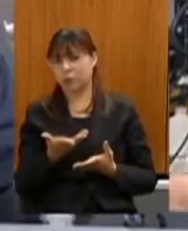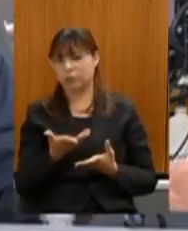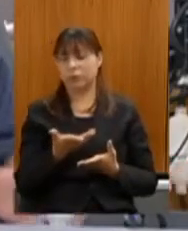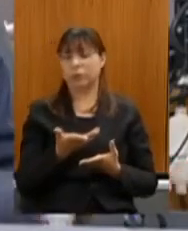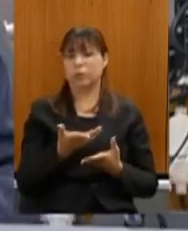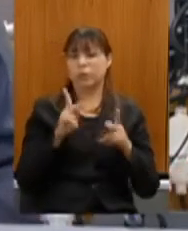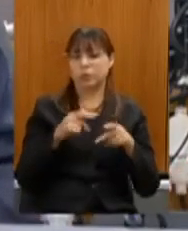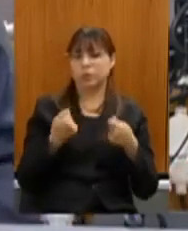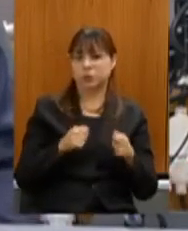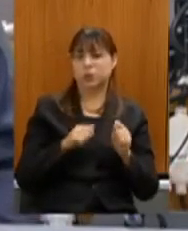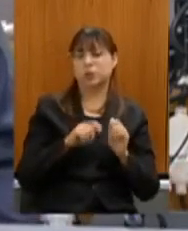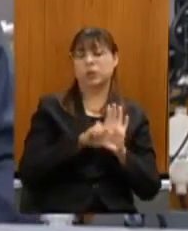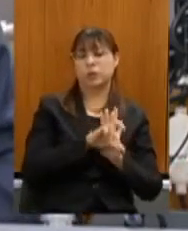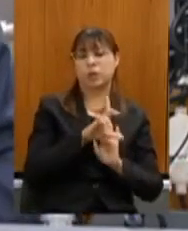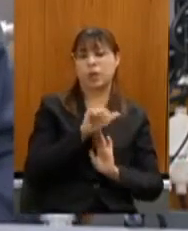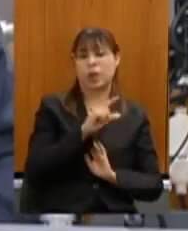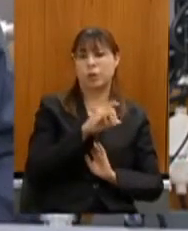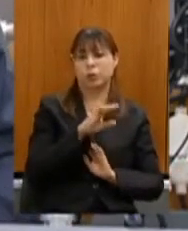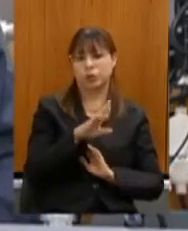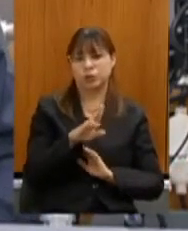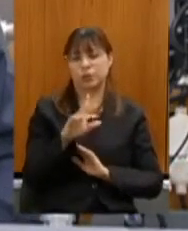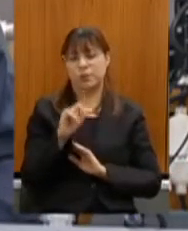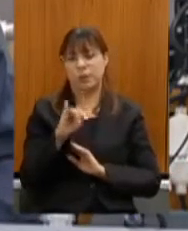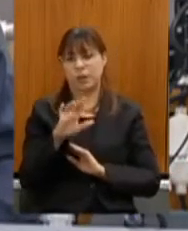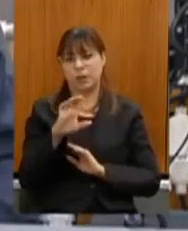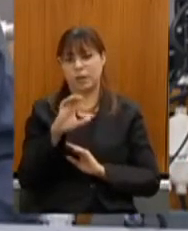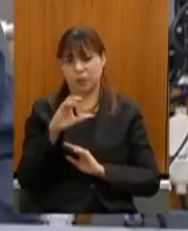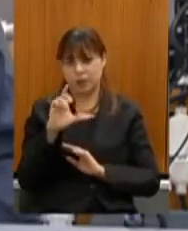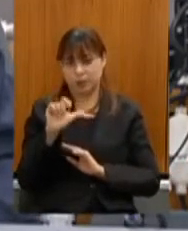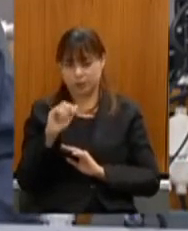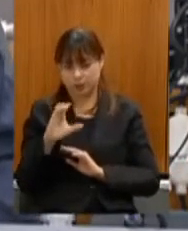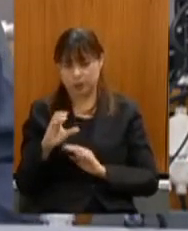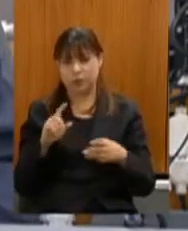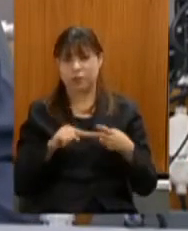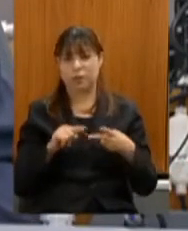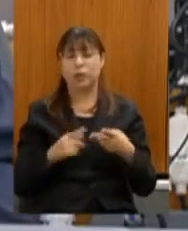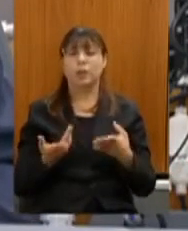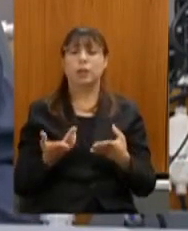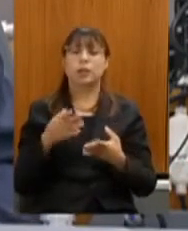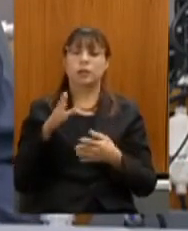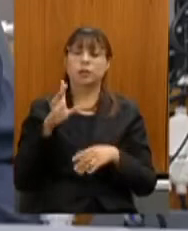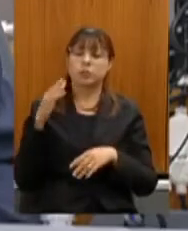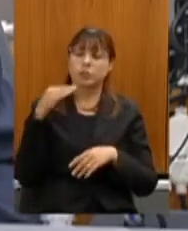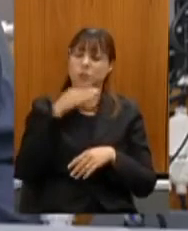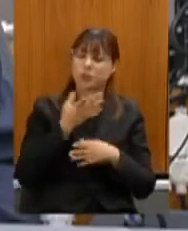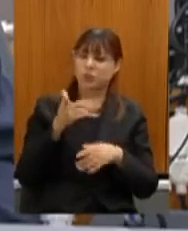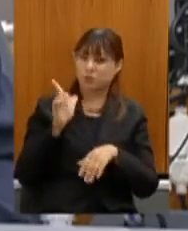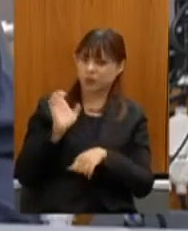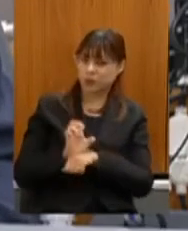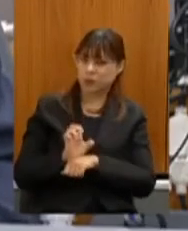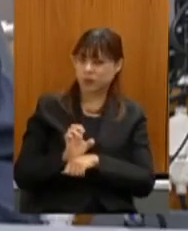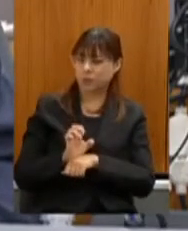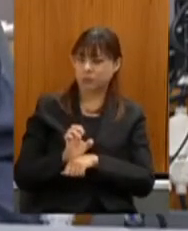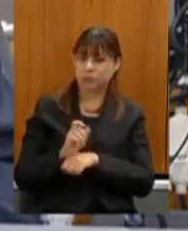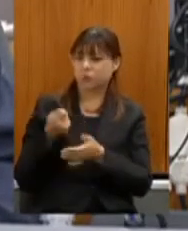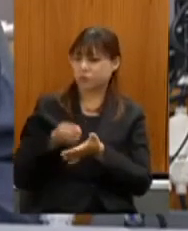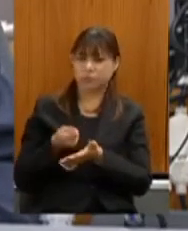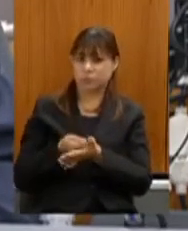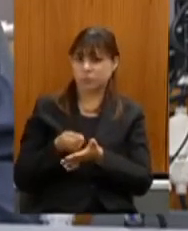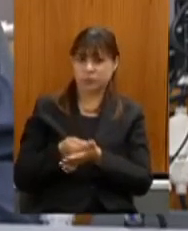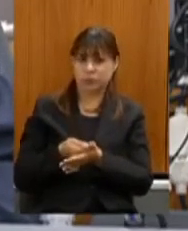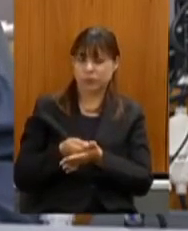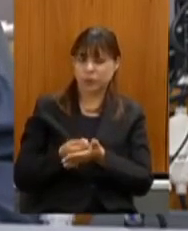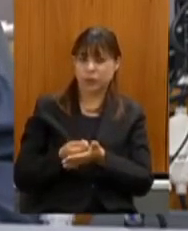dois a propósito da lei fluminense seu artigo primeiro prevê que o Estado não forçará a compensação de